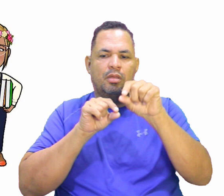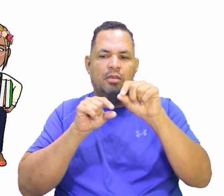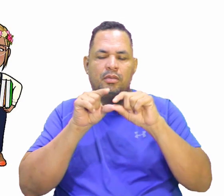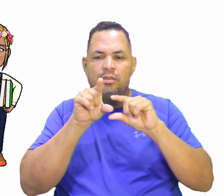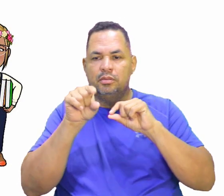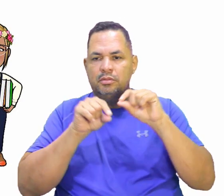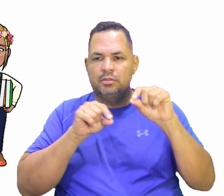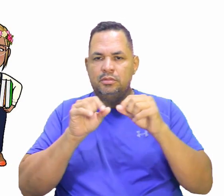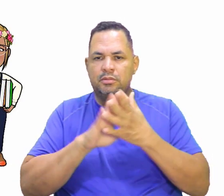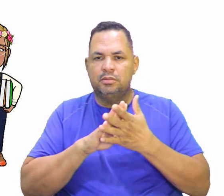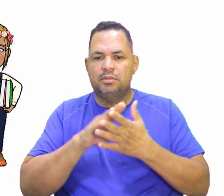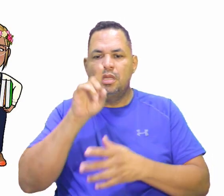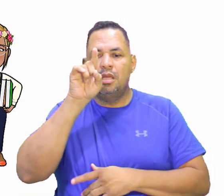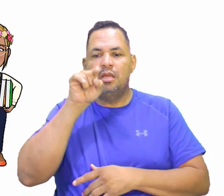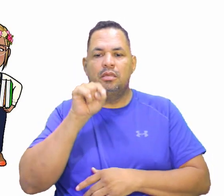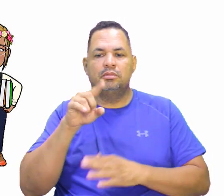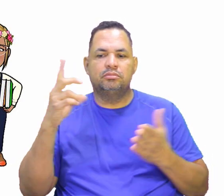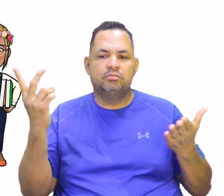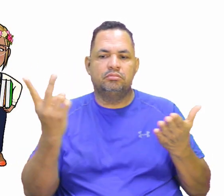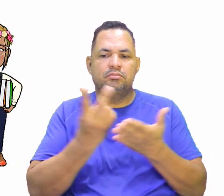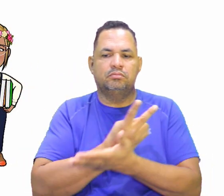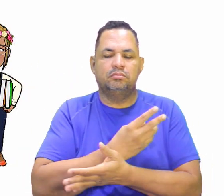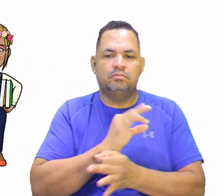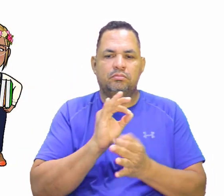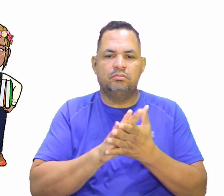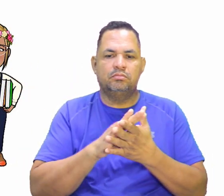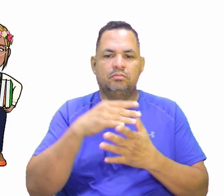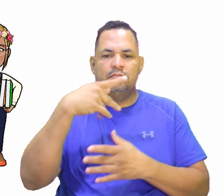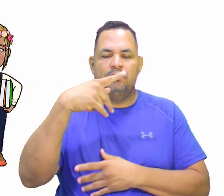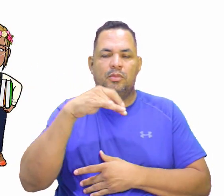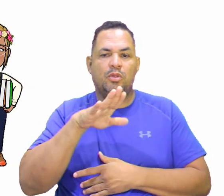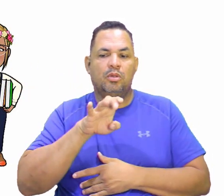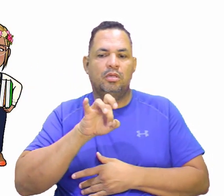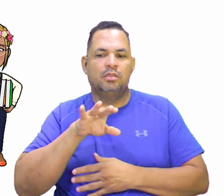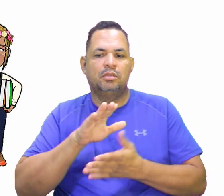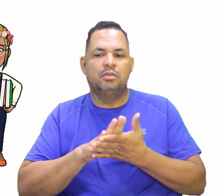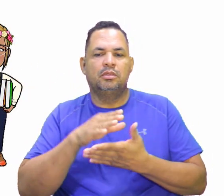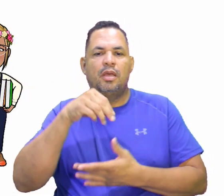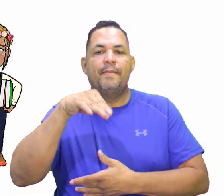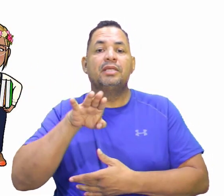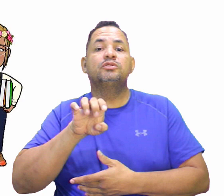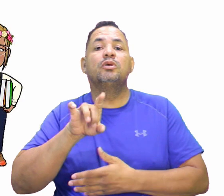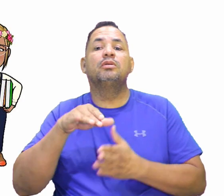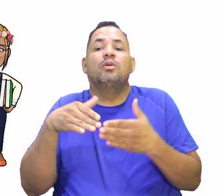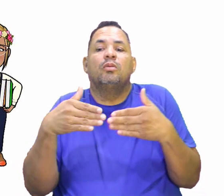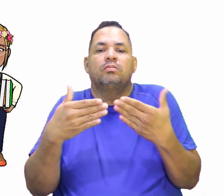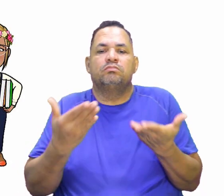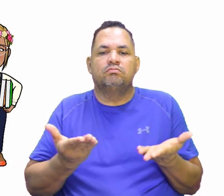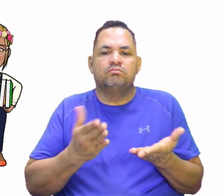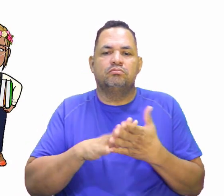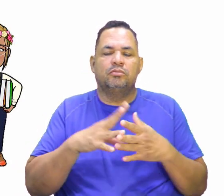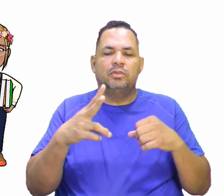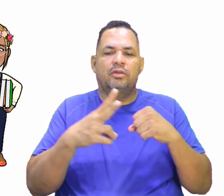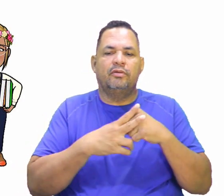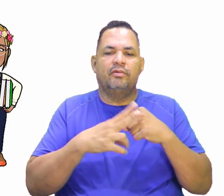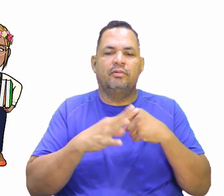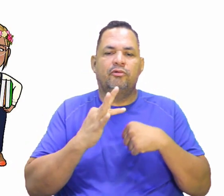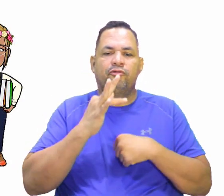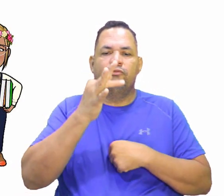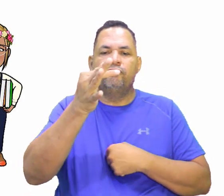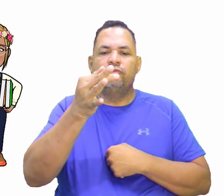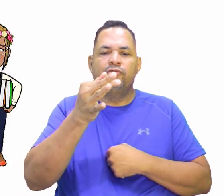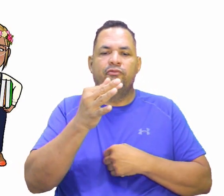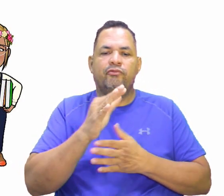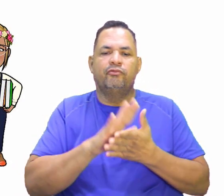optativa, exclamativa, ocorrendo o quê? Próclise. E a mesóclise? Com verbo no futuro do